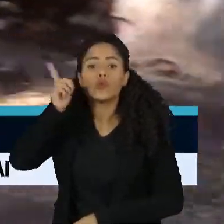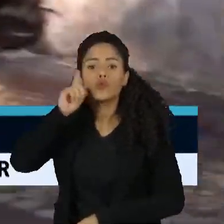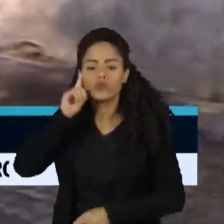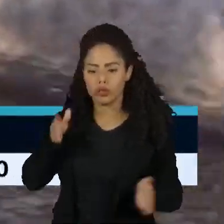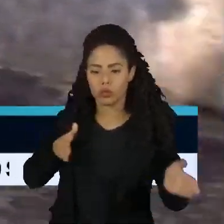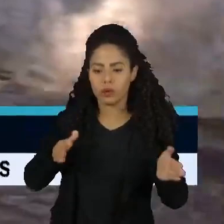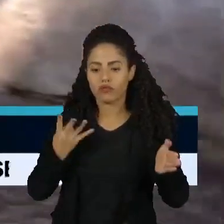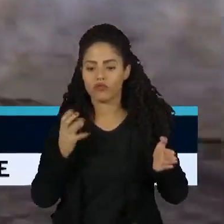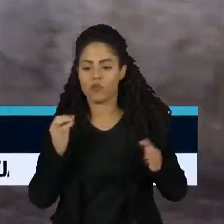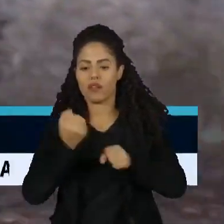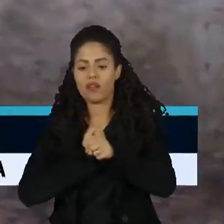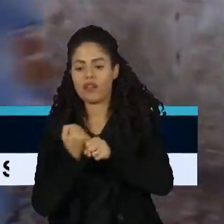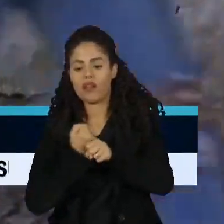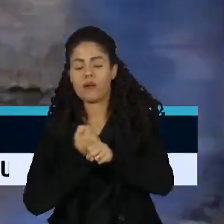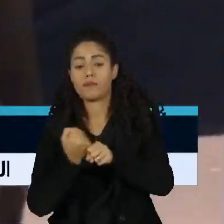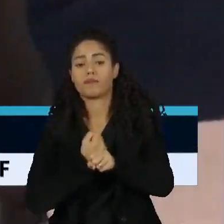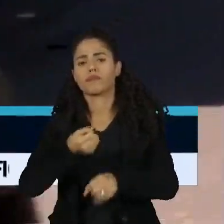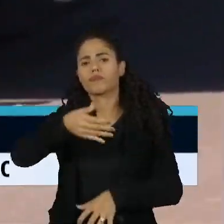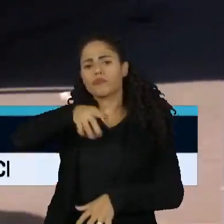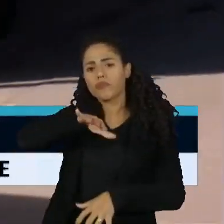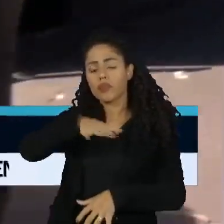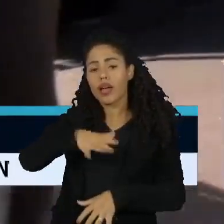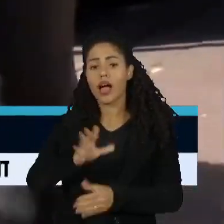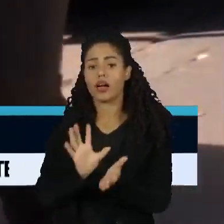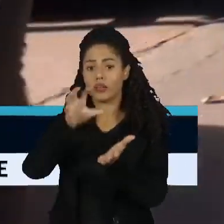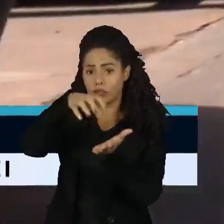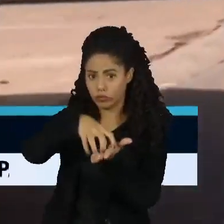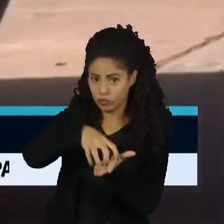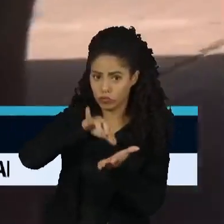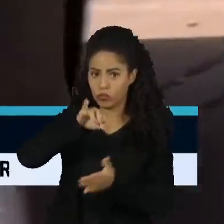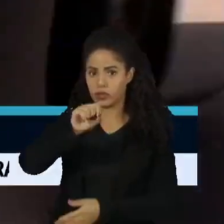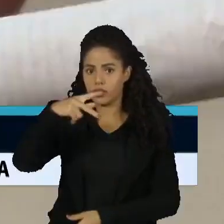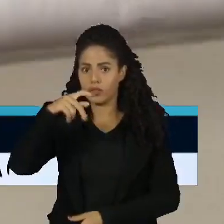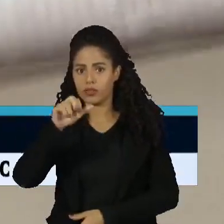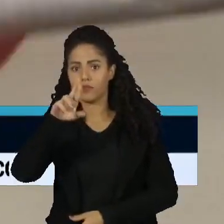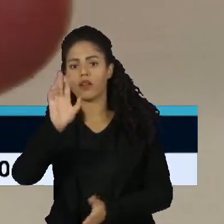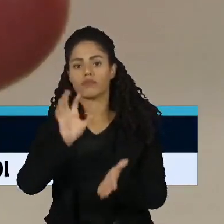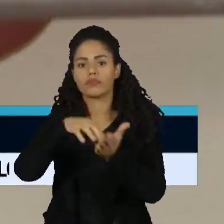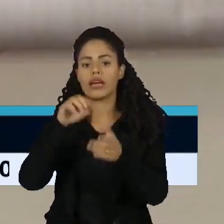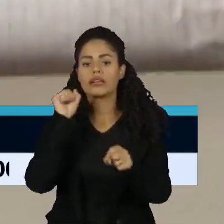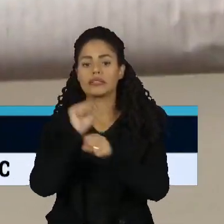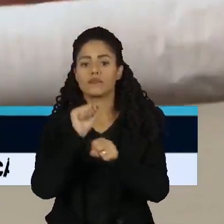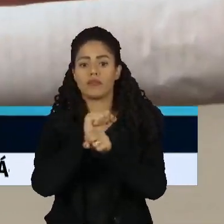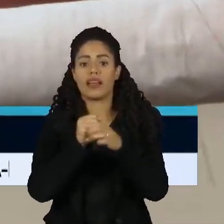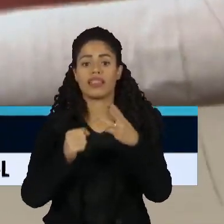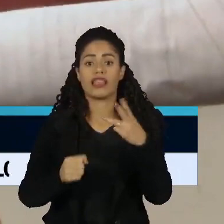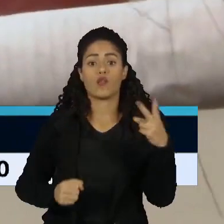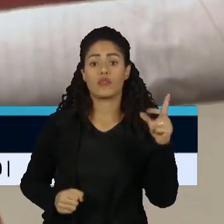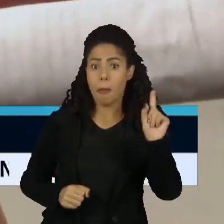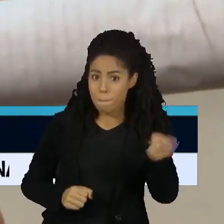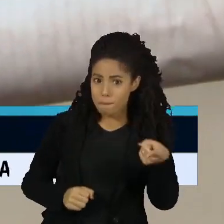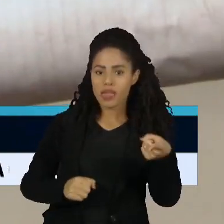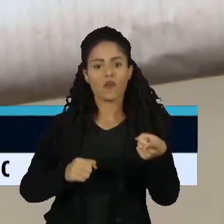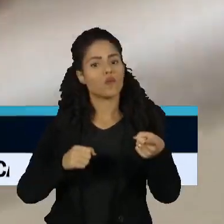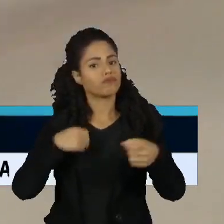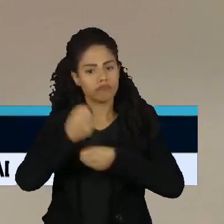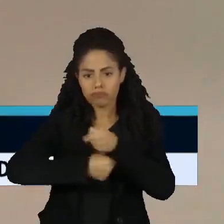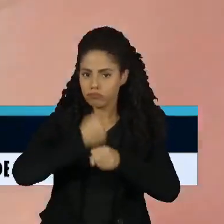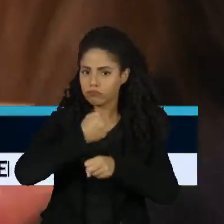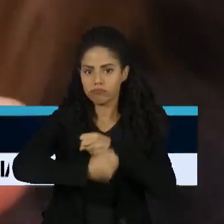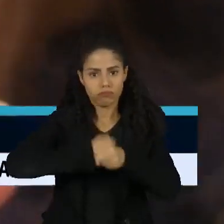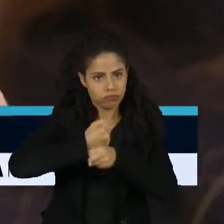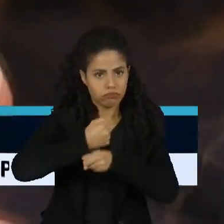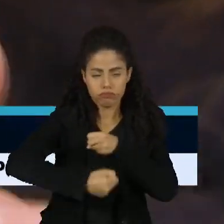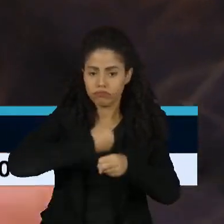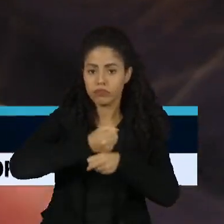anos. Segundo estimativas do Instituto Nacional do Câncer, são esperados 32 mil novos casos por ano até 2025.